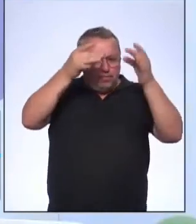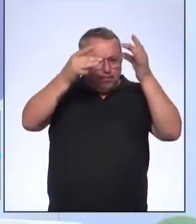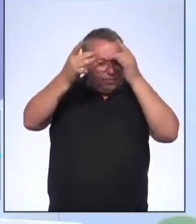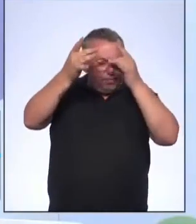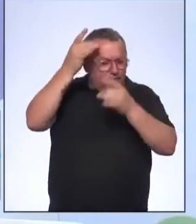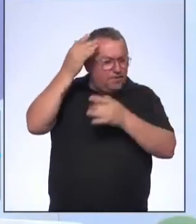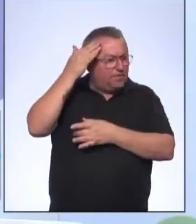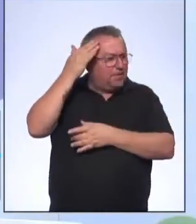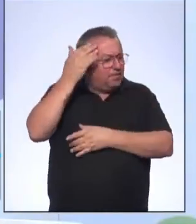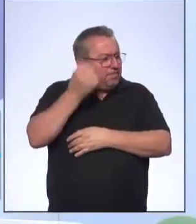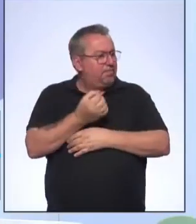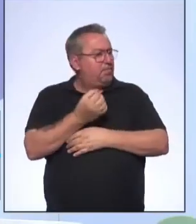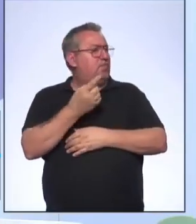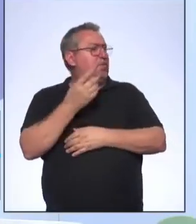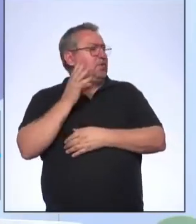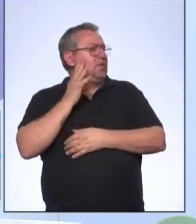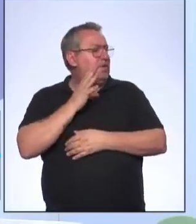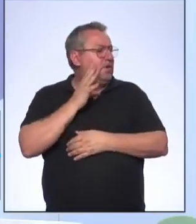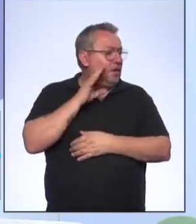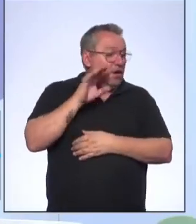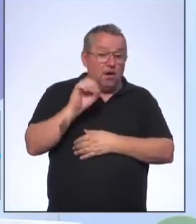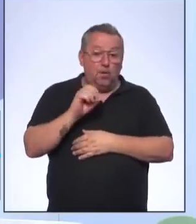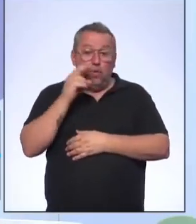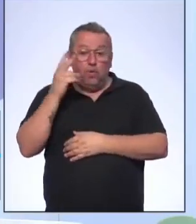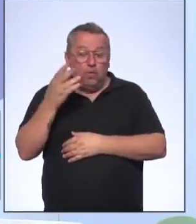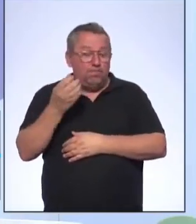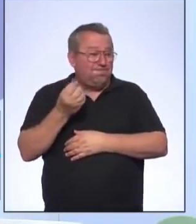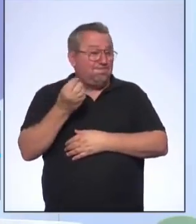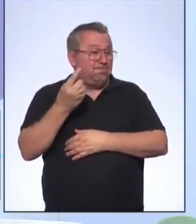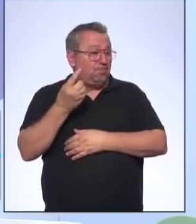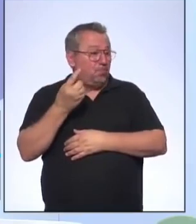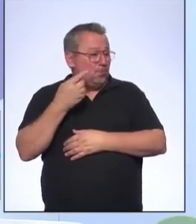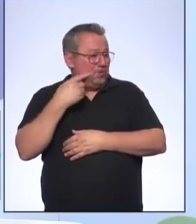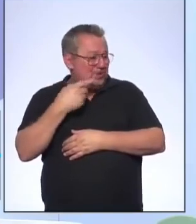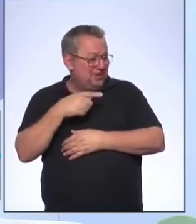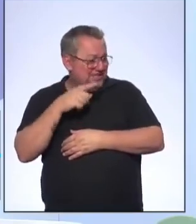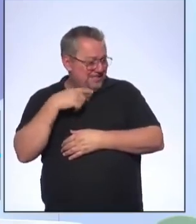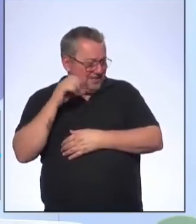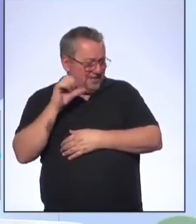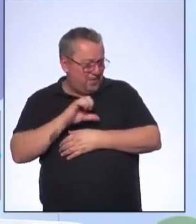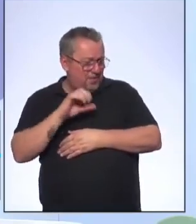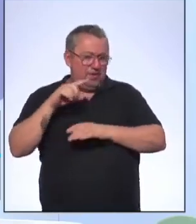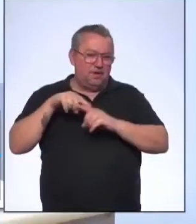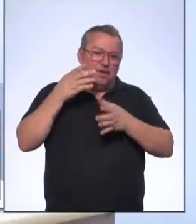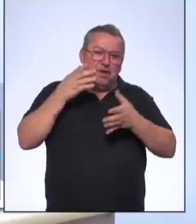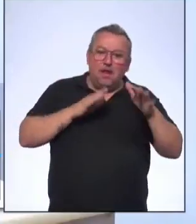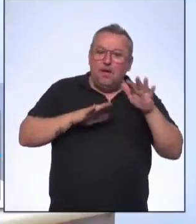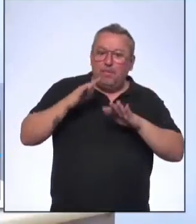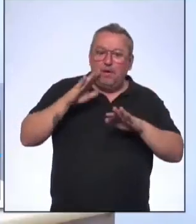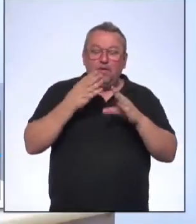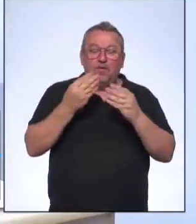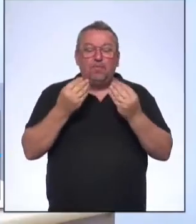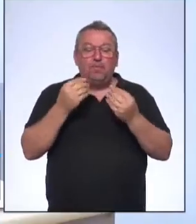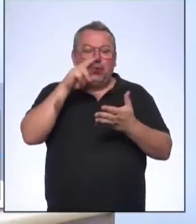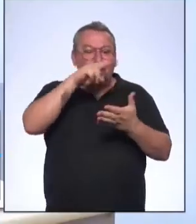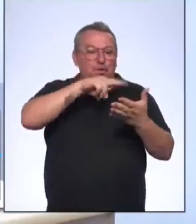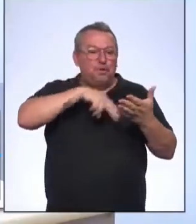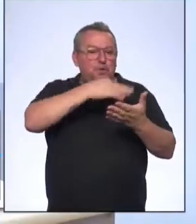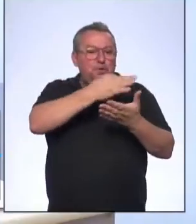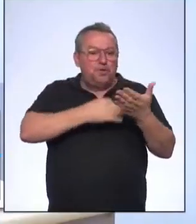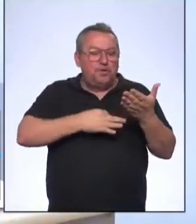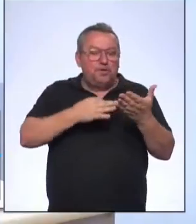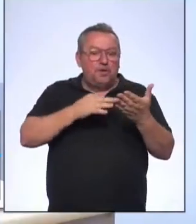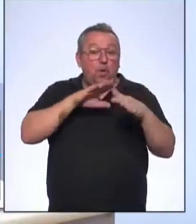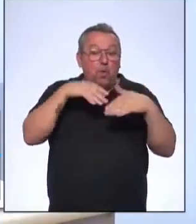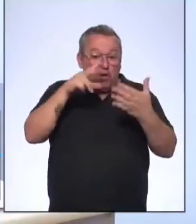como é que eu posso dizer, Mó? Despertar uma crítica em mim. Sim. Né? Despertar uma reflexão, ela vai me fazer pensar